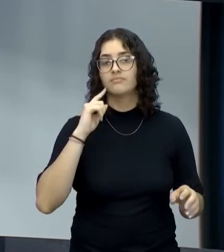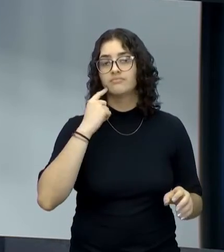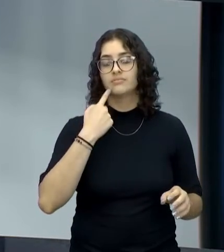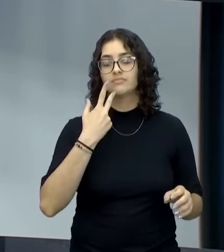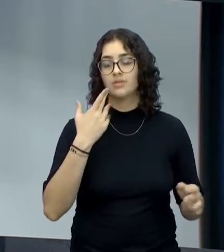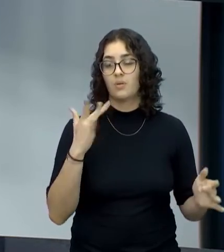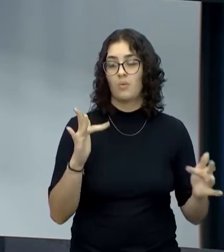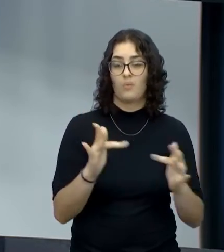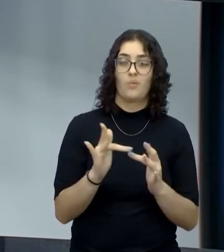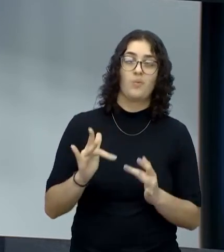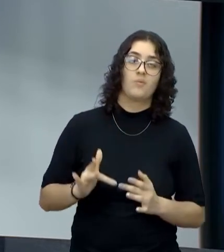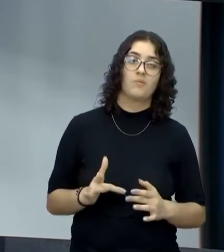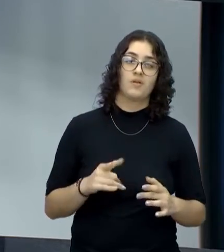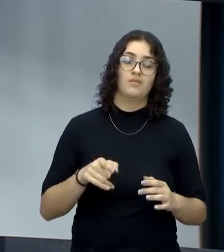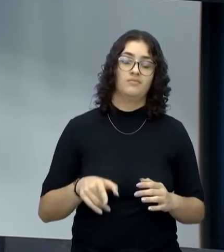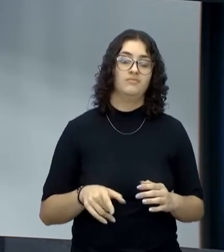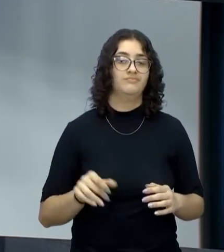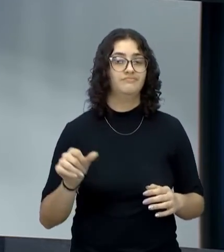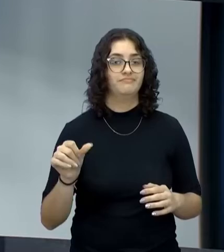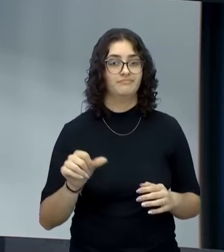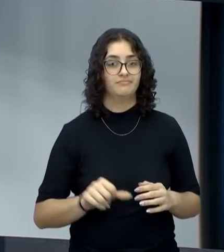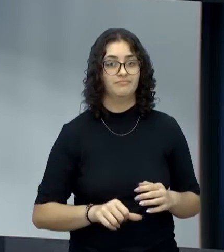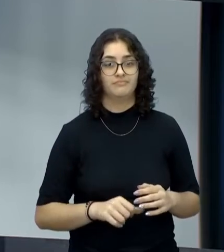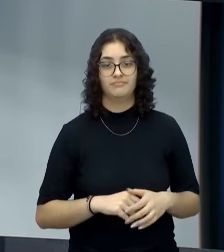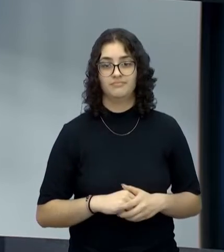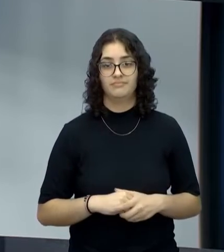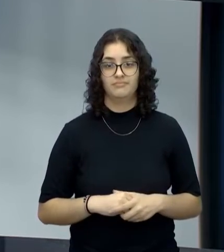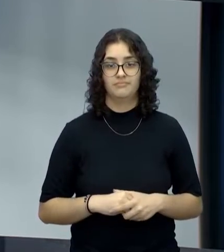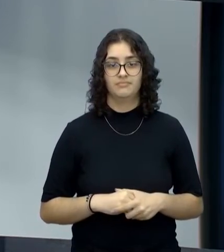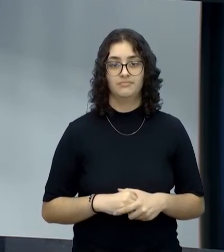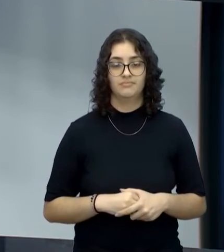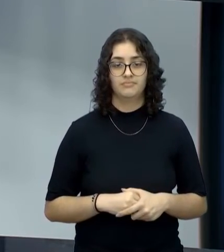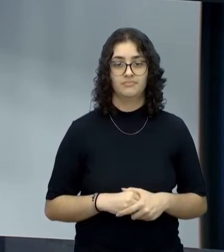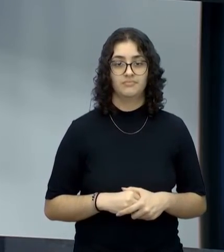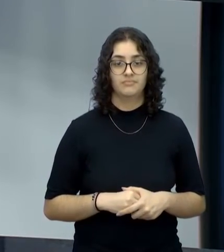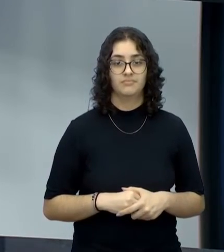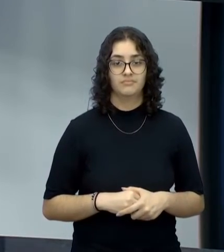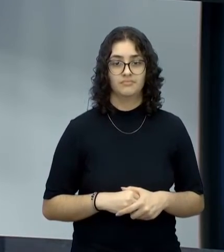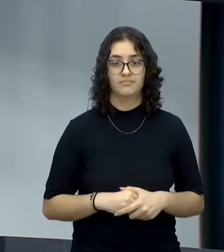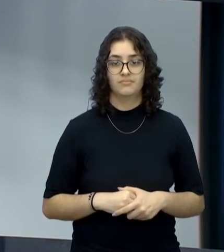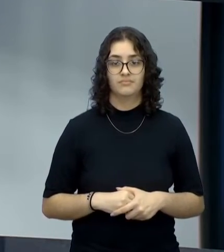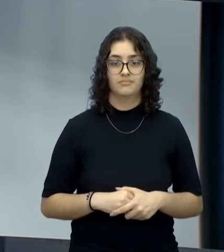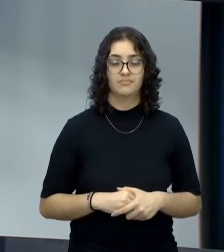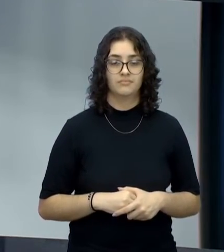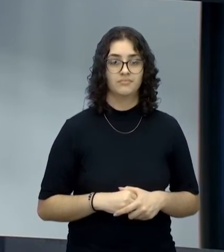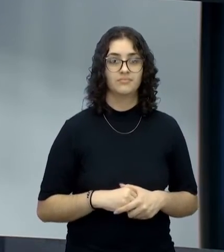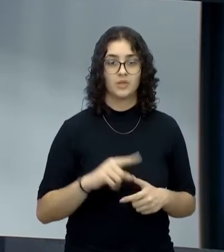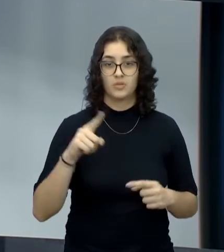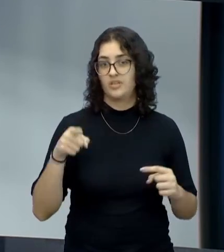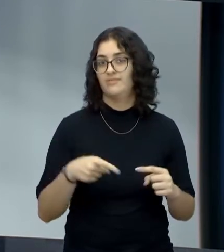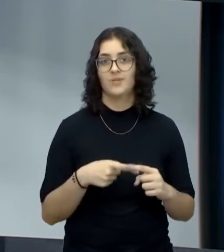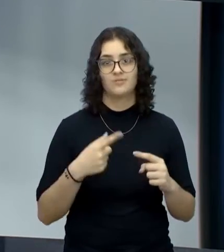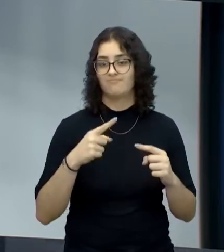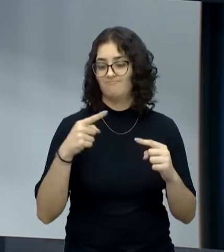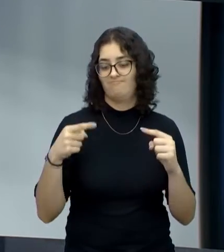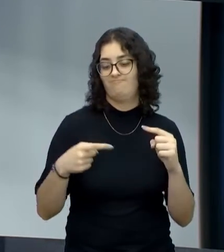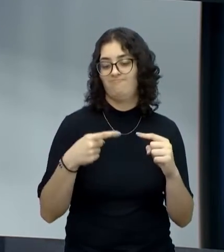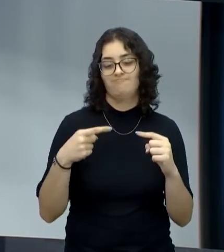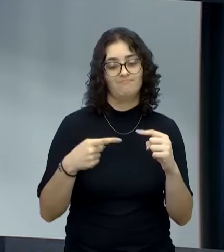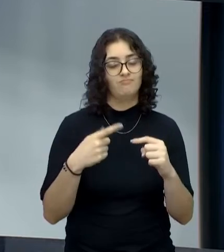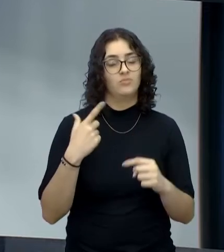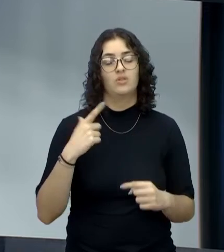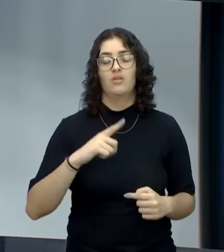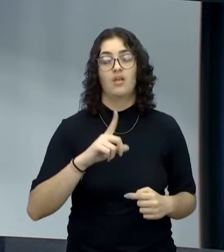em contato com esse antibiótico e depois ele não tem mais o efeito desejado. Né? Então é uma